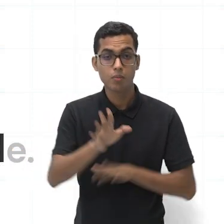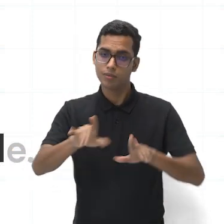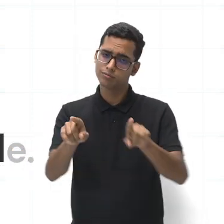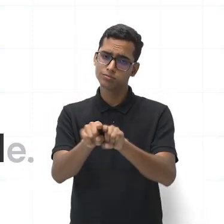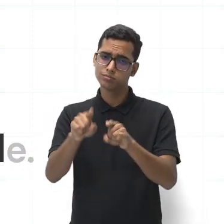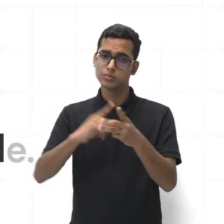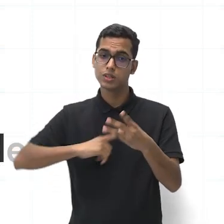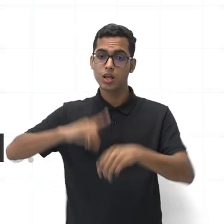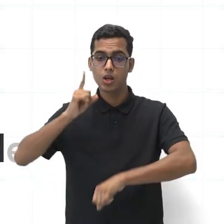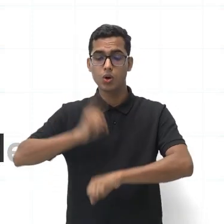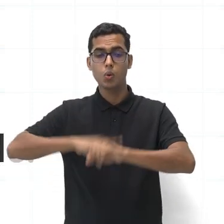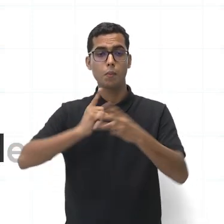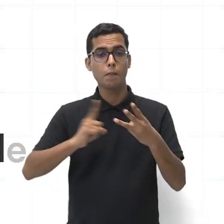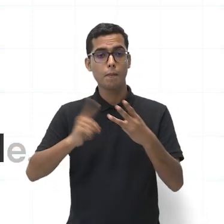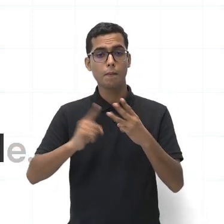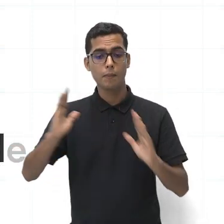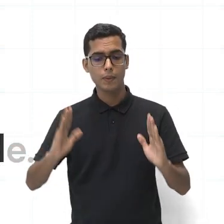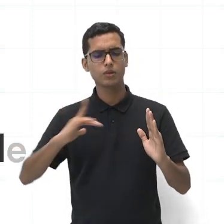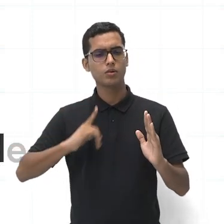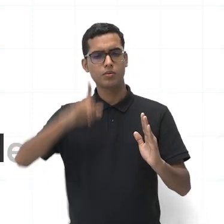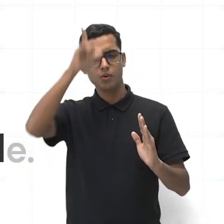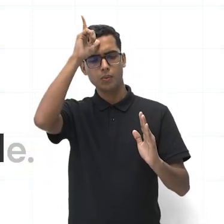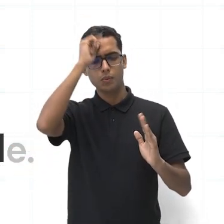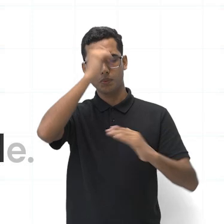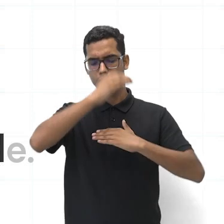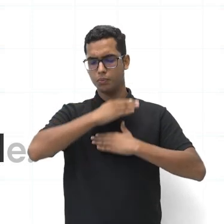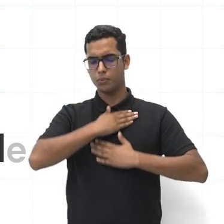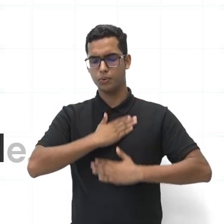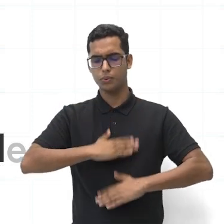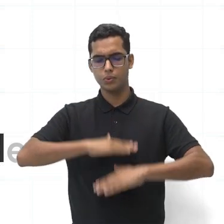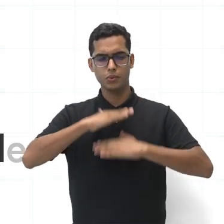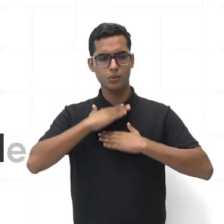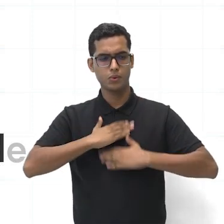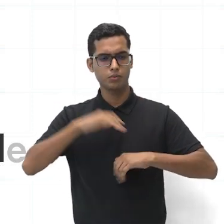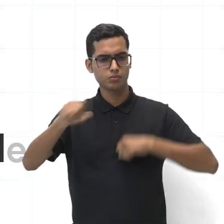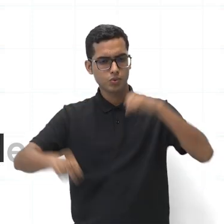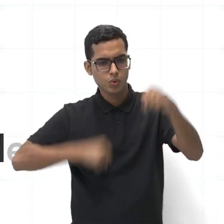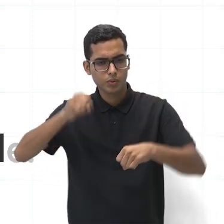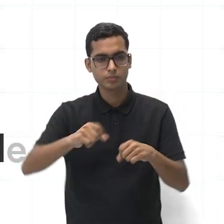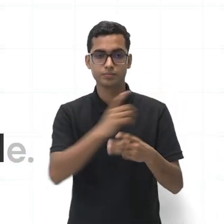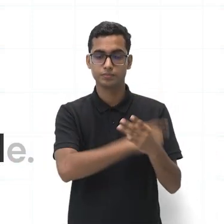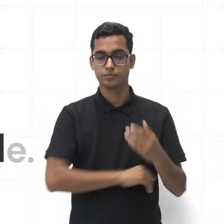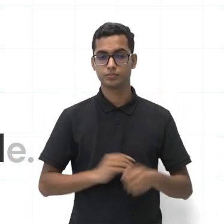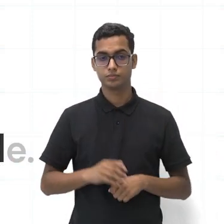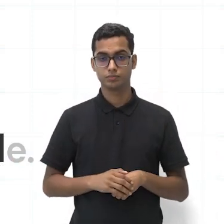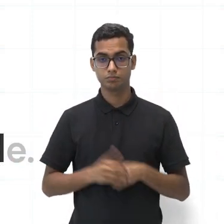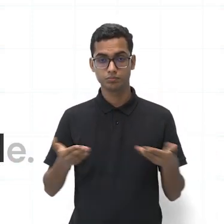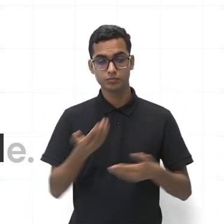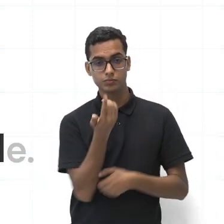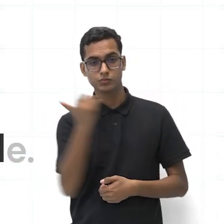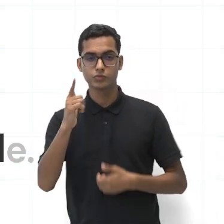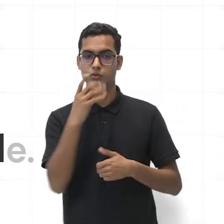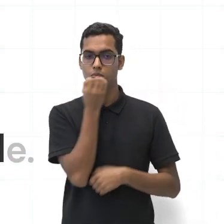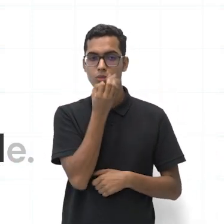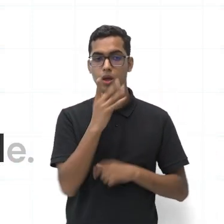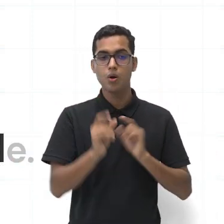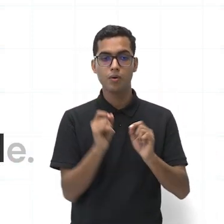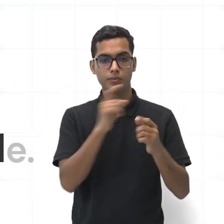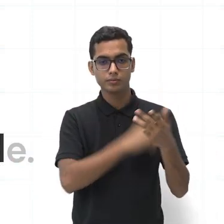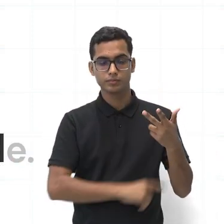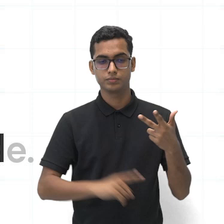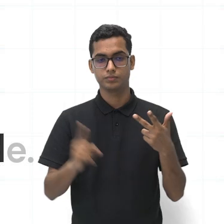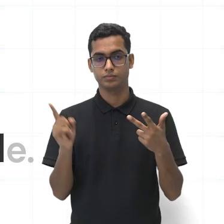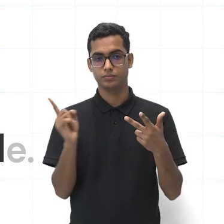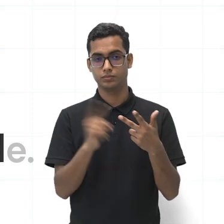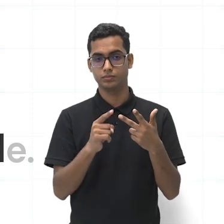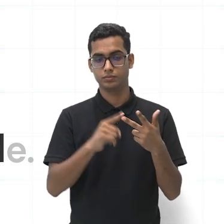para relaxar. E aí um outro benefício é a melhora da saúde física e mental. Isso aí não tem